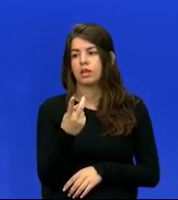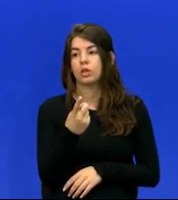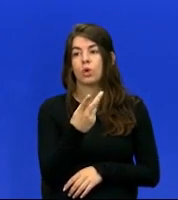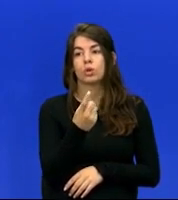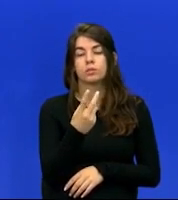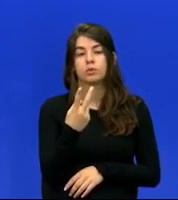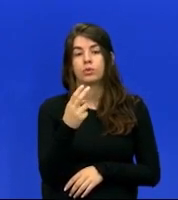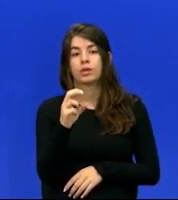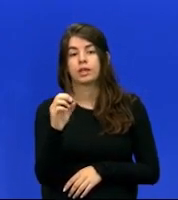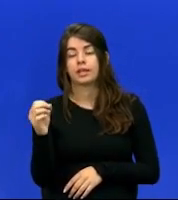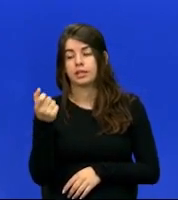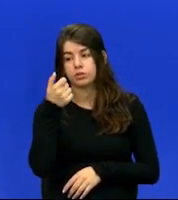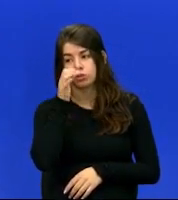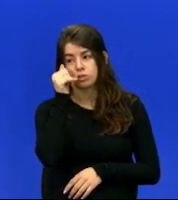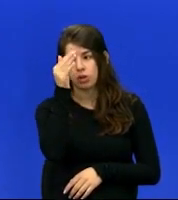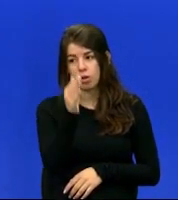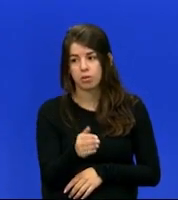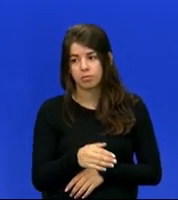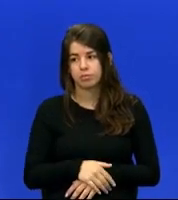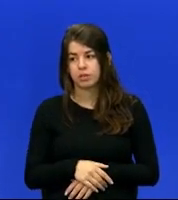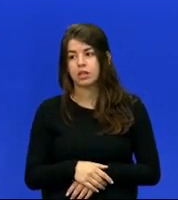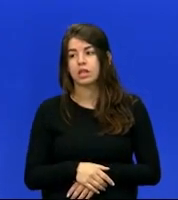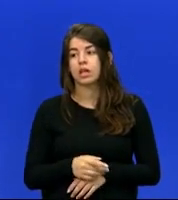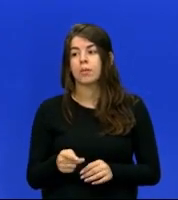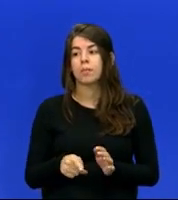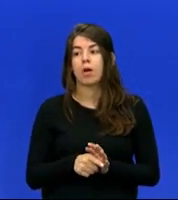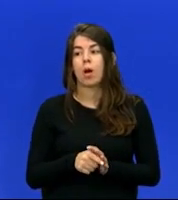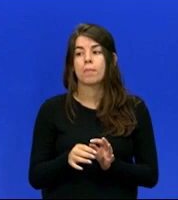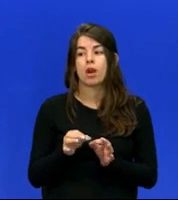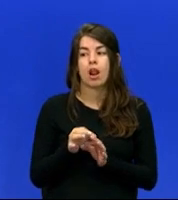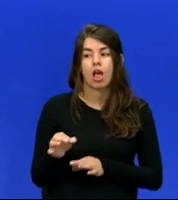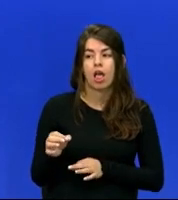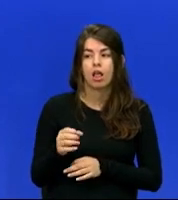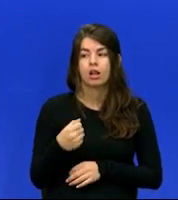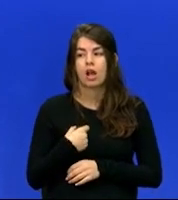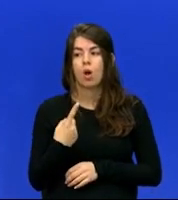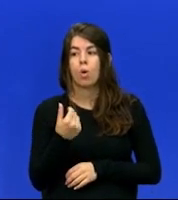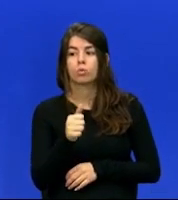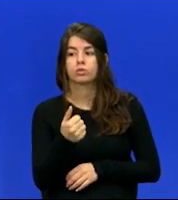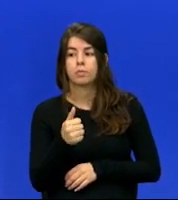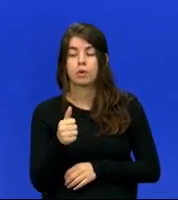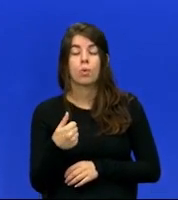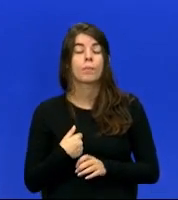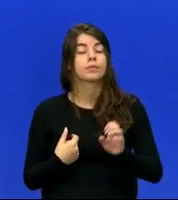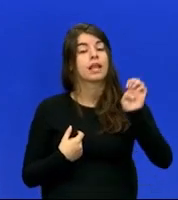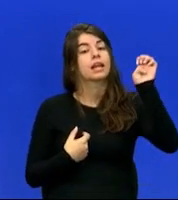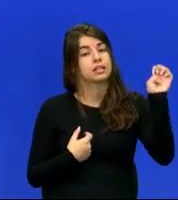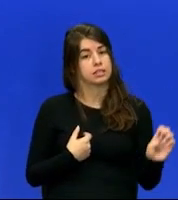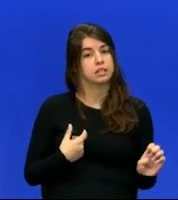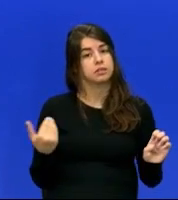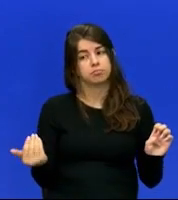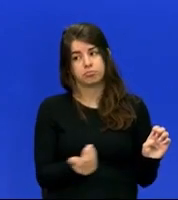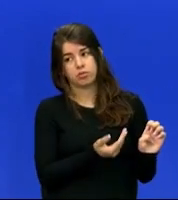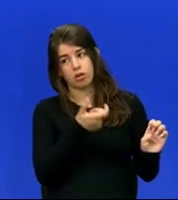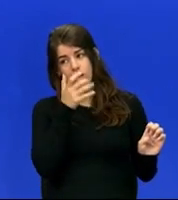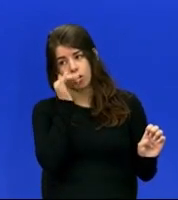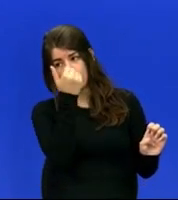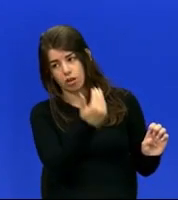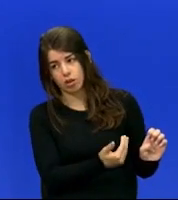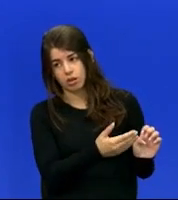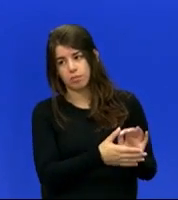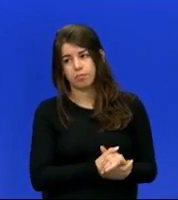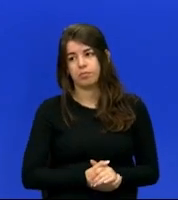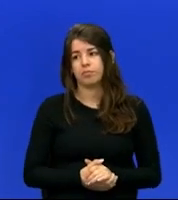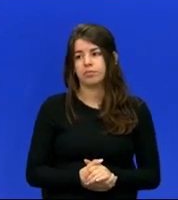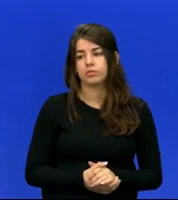o ponto dado, que é da minha variável, 11.000. Ele está à minha esquerda, porque é um valor menor que a média, ok?